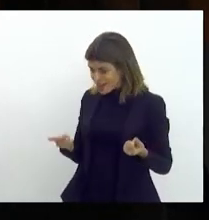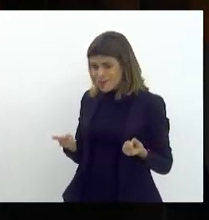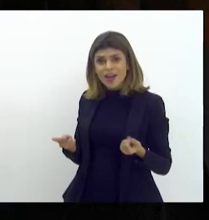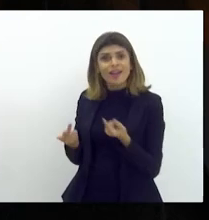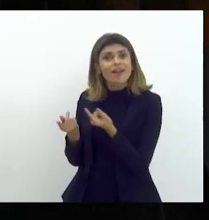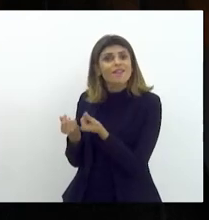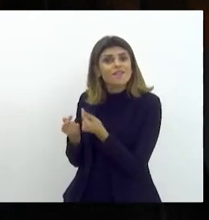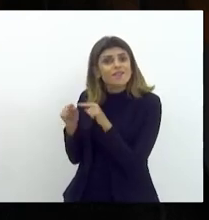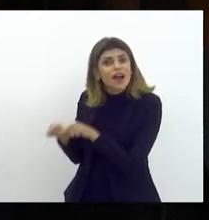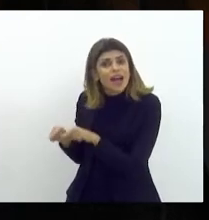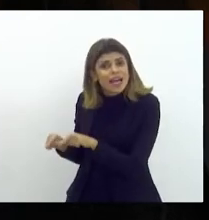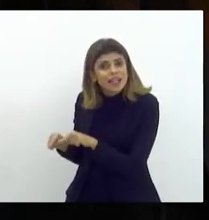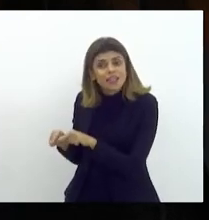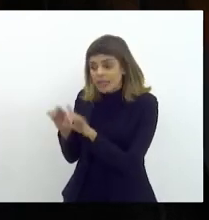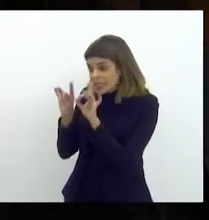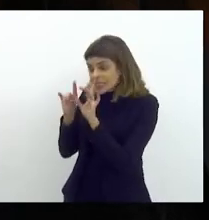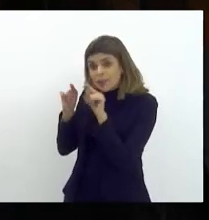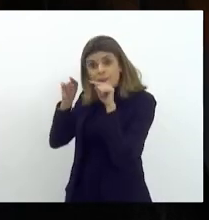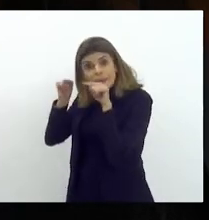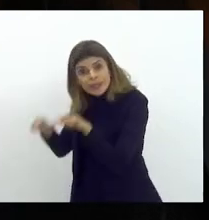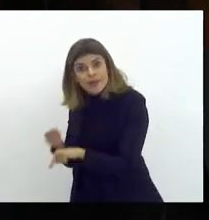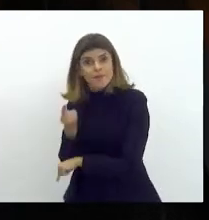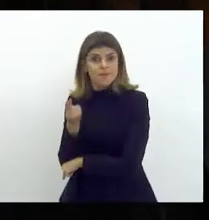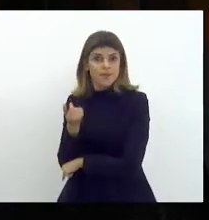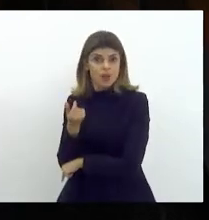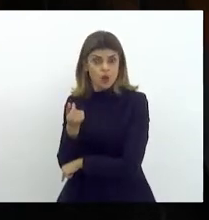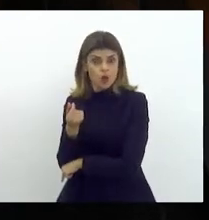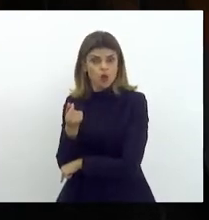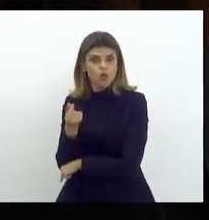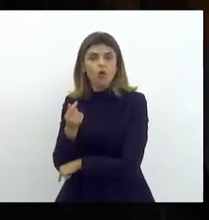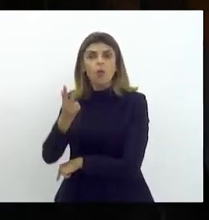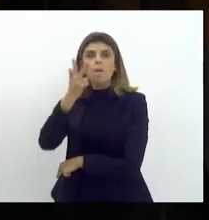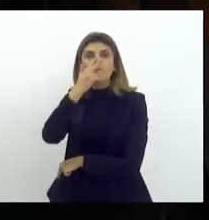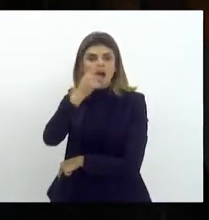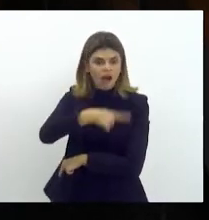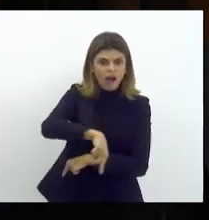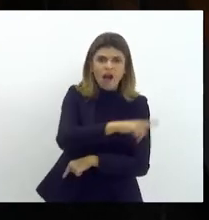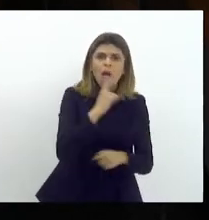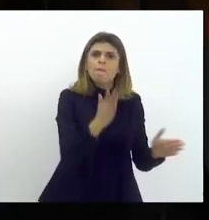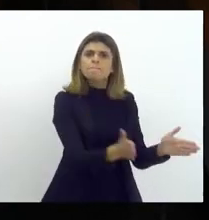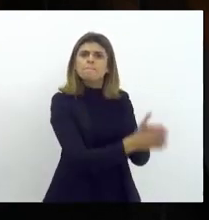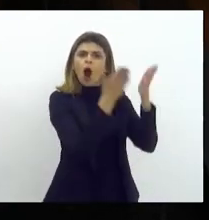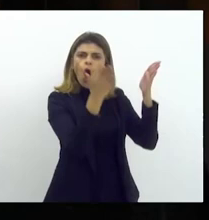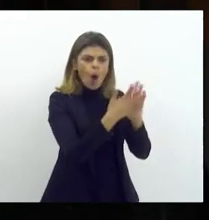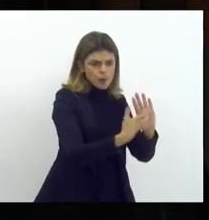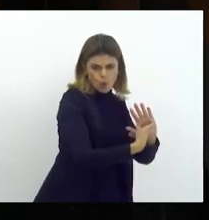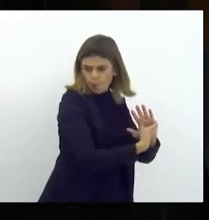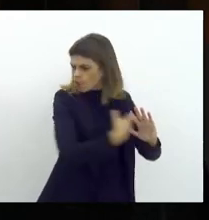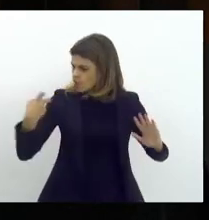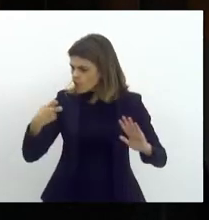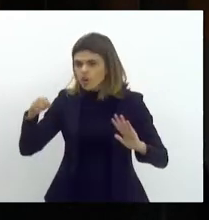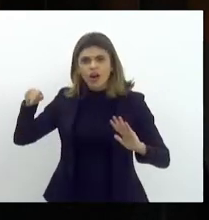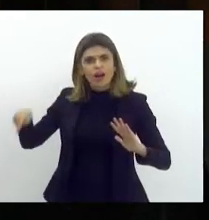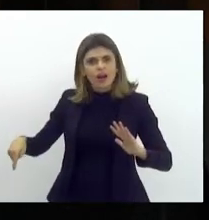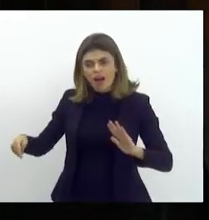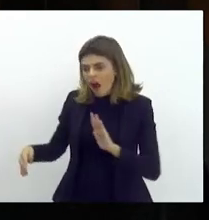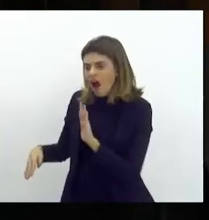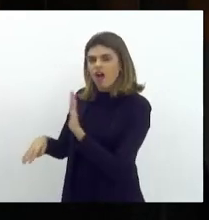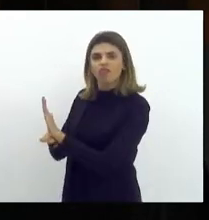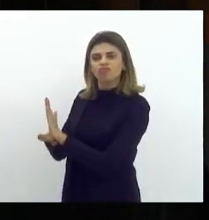nesse caso específico você tira dos mais necessitados para